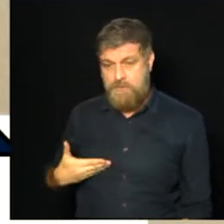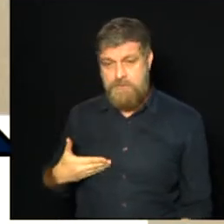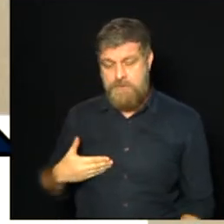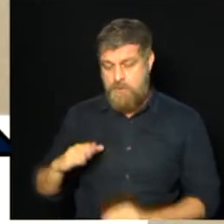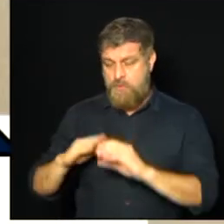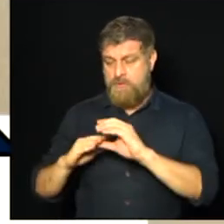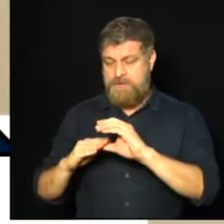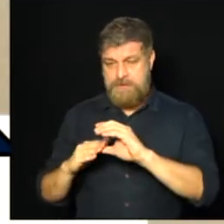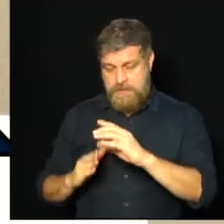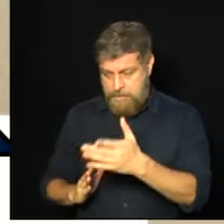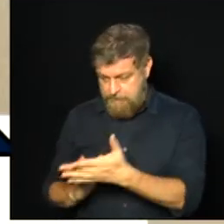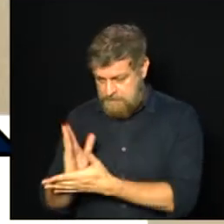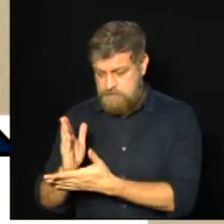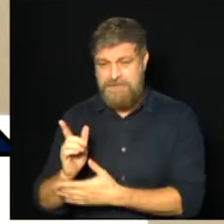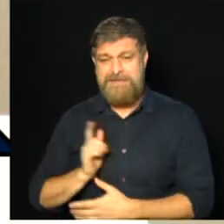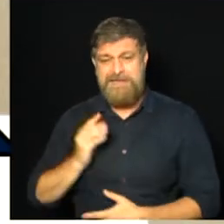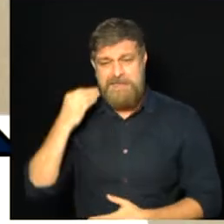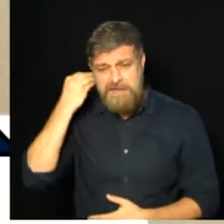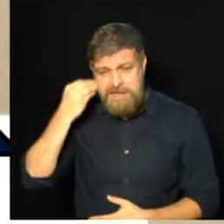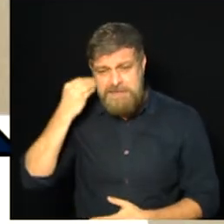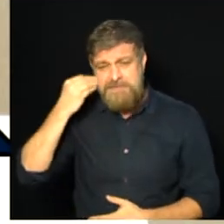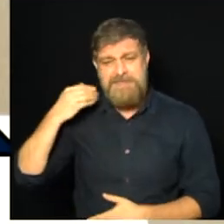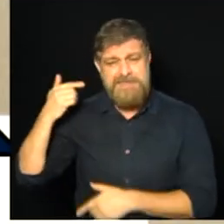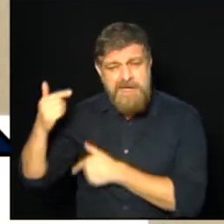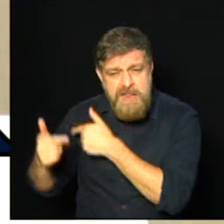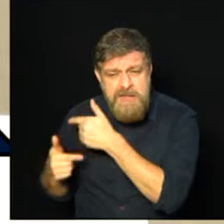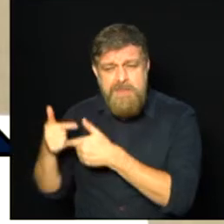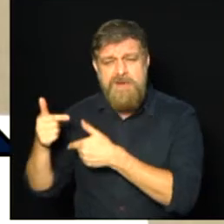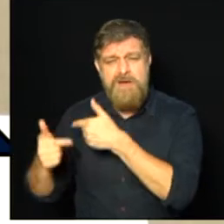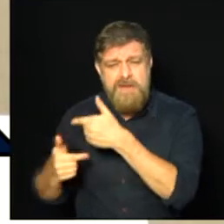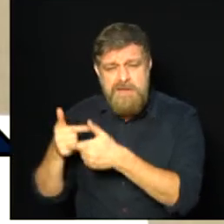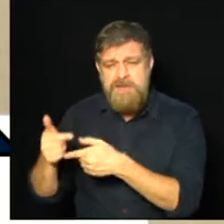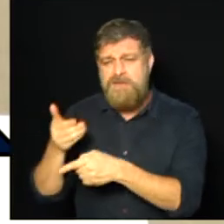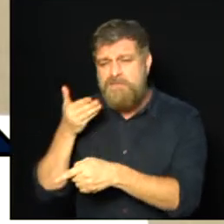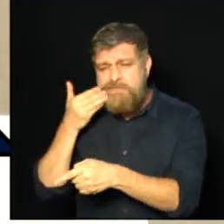e acumulado, que trabalha, que tem esse acúmulo